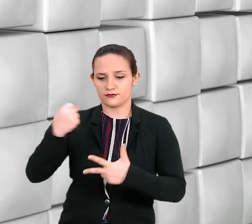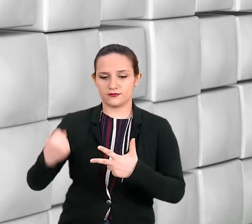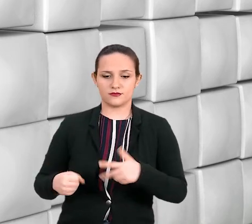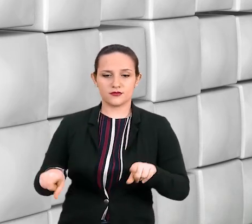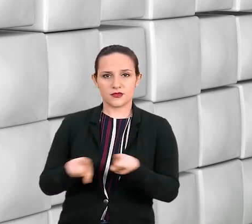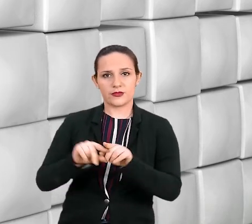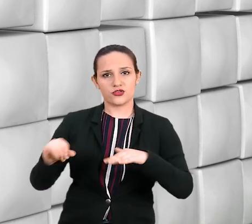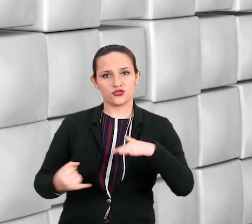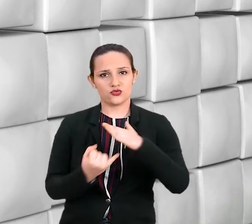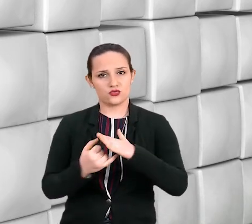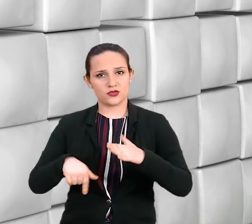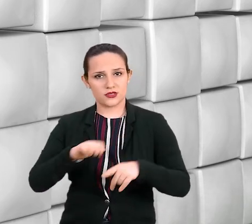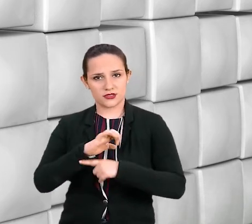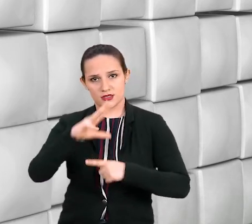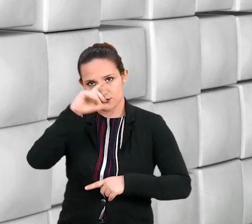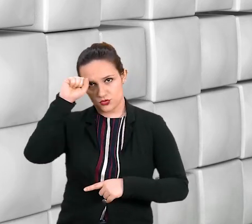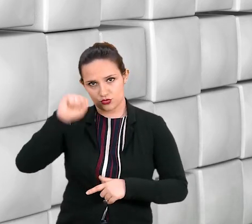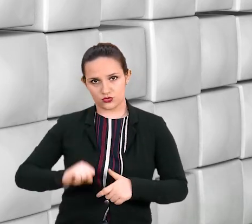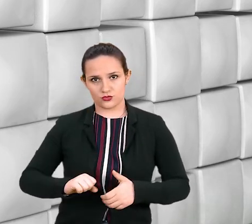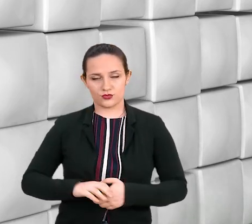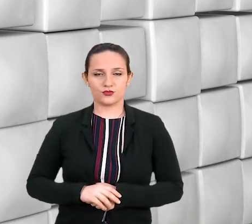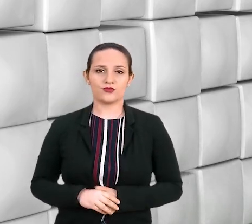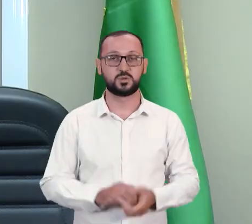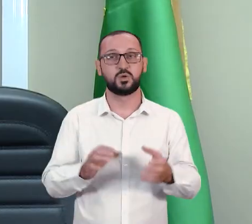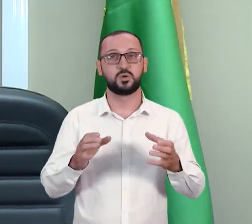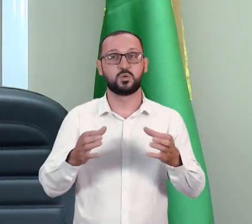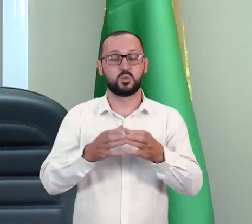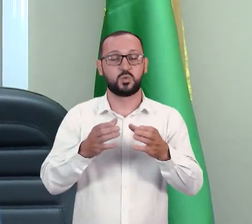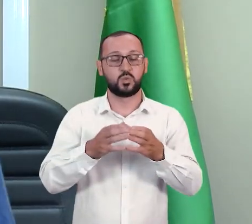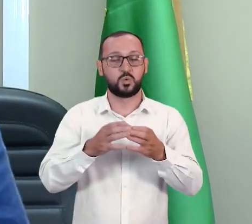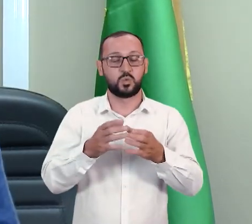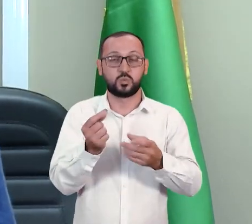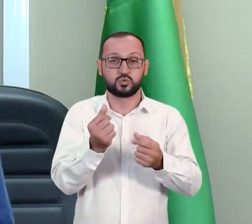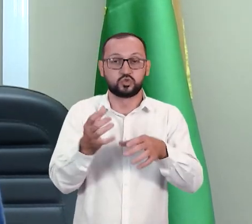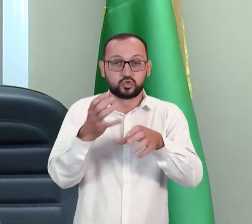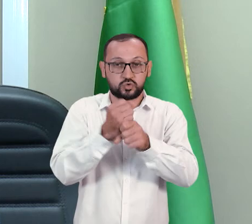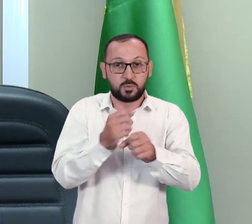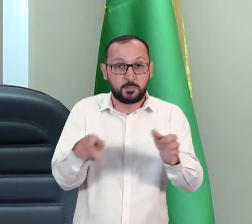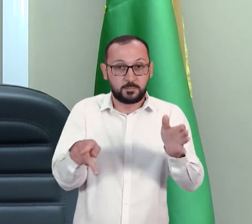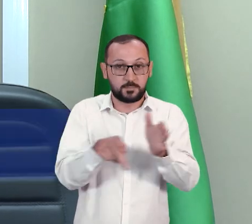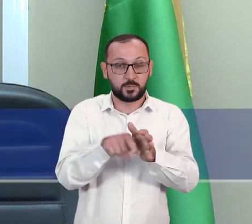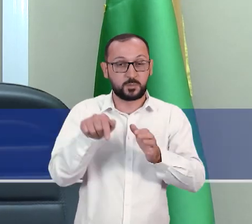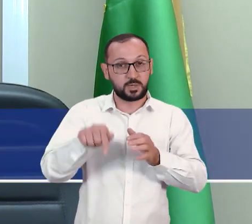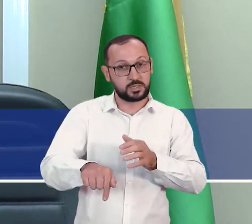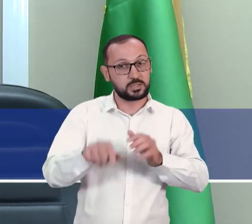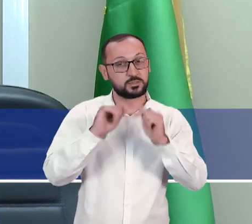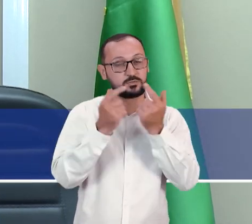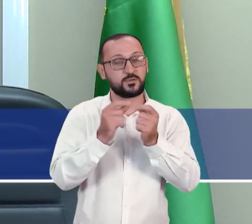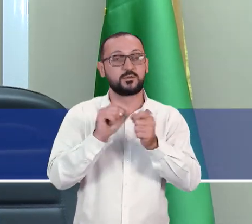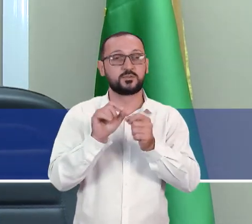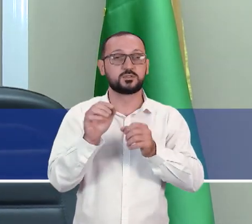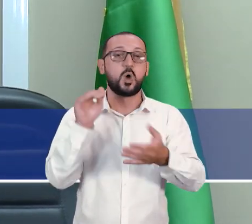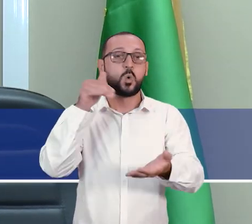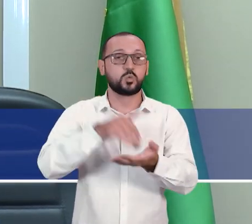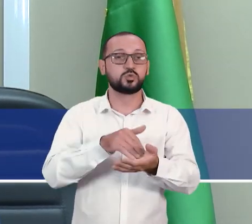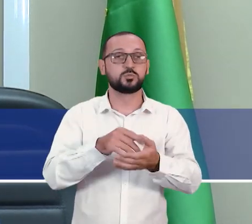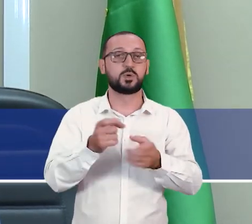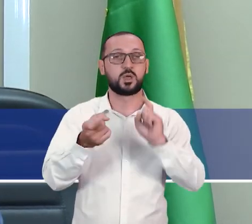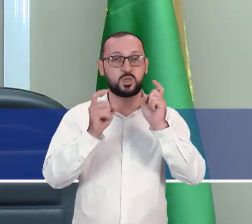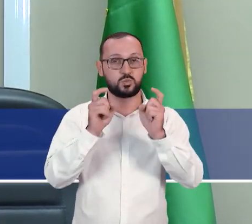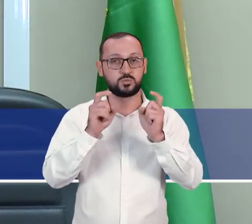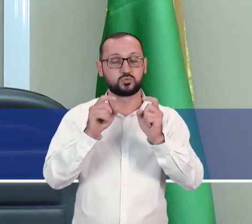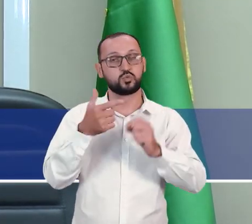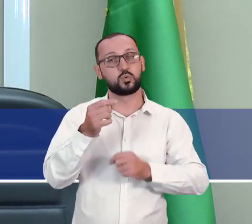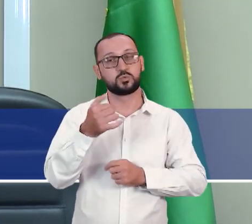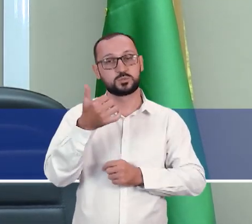todos os poderes e órgãos sul-mato-grossenses. A Comissão de Finanças e Orçamento da Assembleia Legislativa realizou a sua